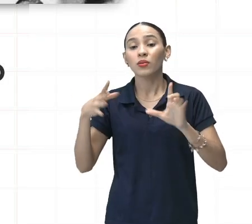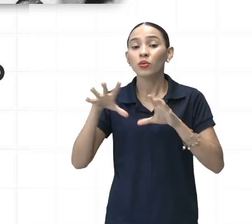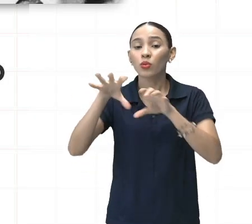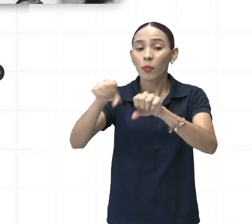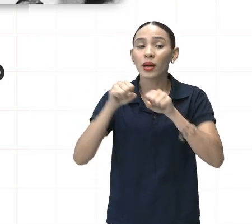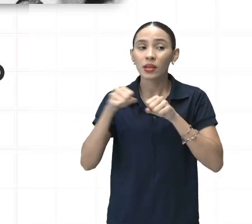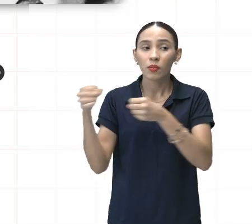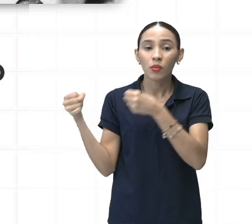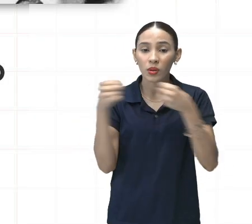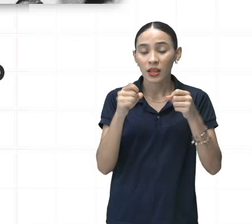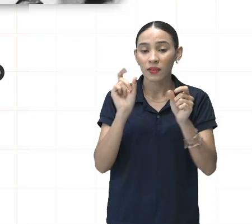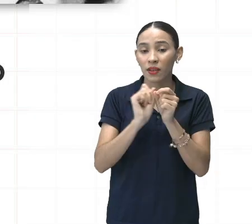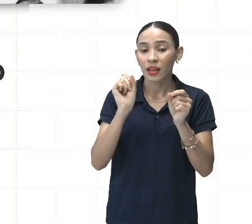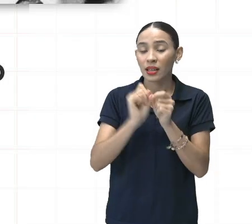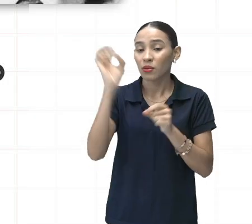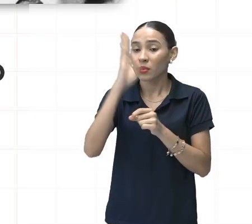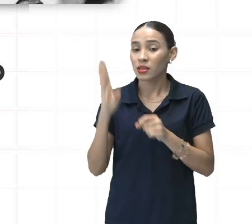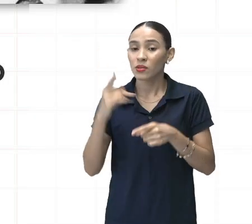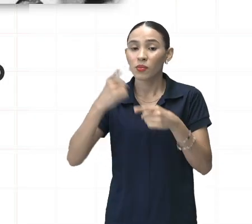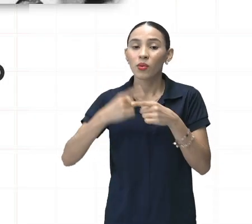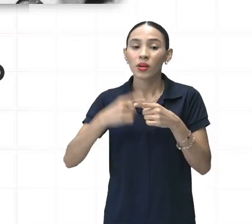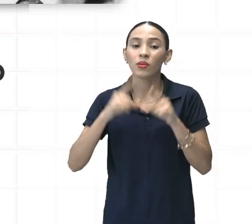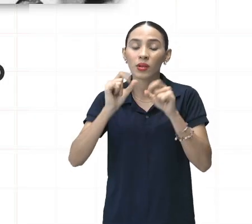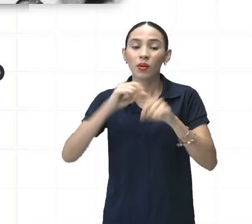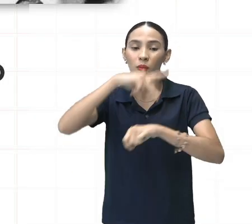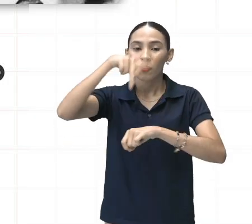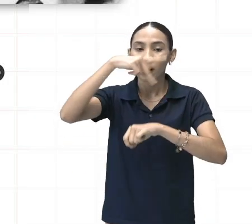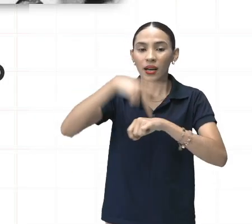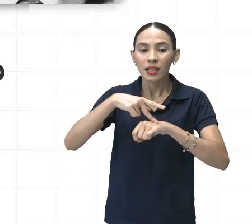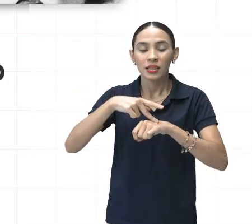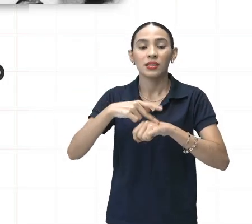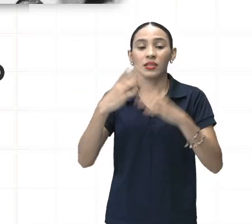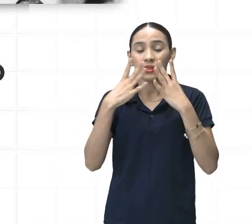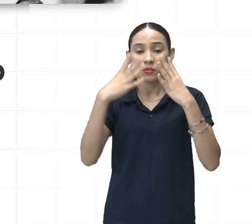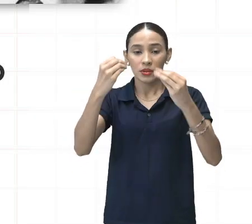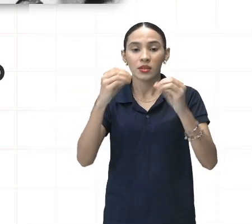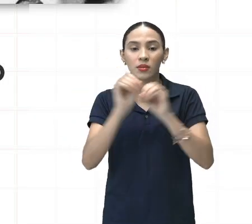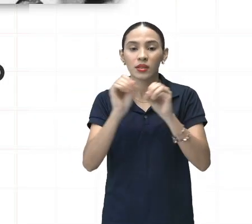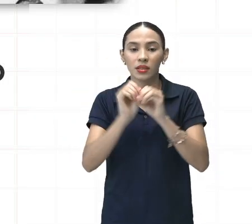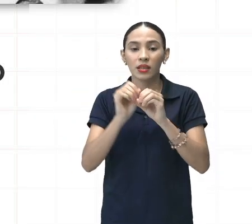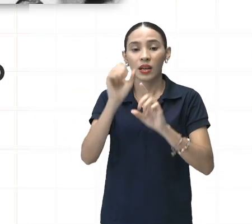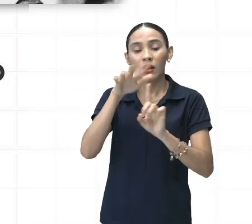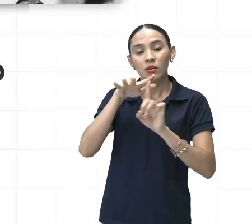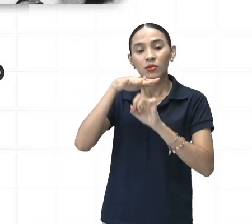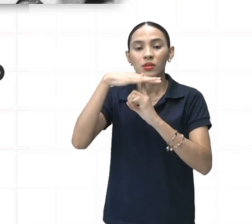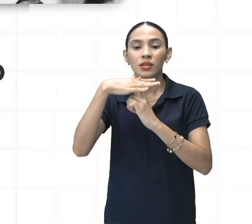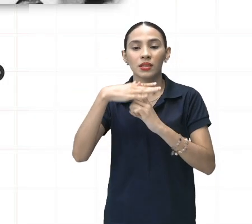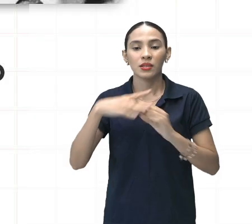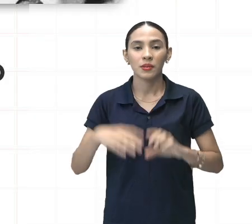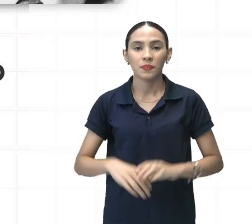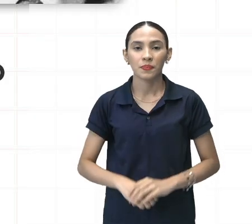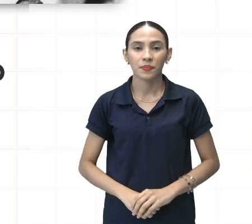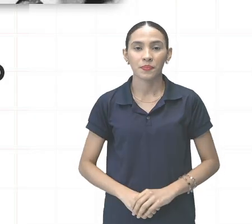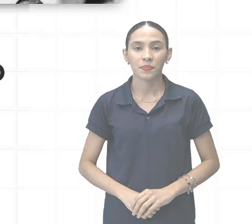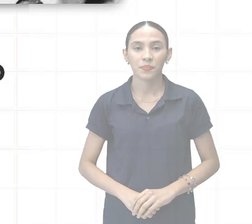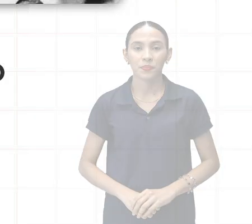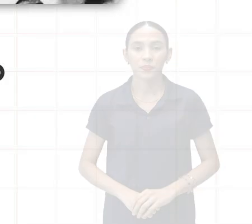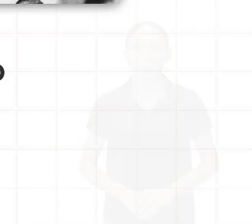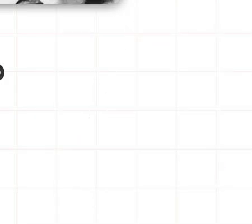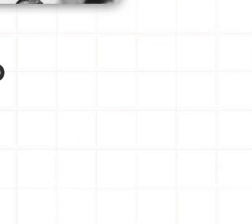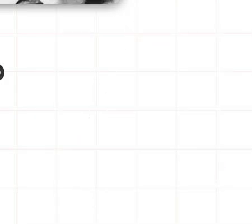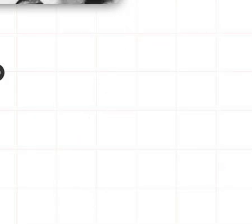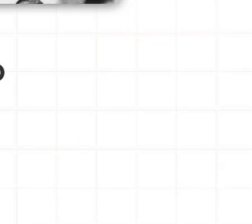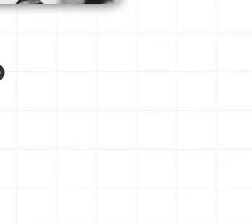tomaria o poder e faria do Brasil, por que não dizer, um país de aspiração socialista. Inclusive, a própria